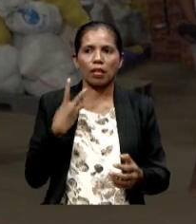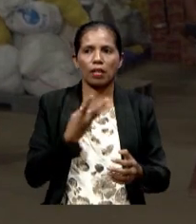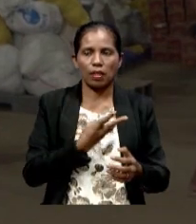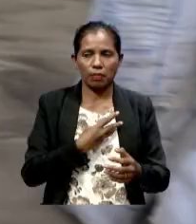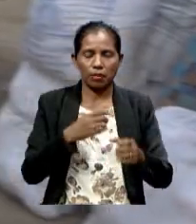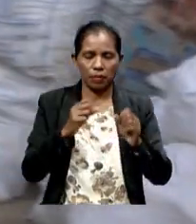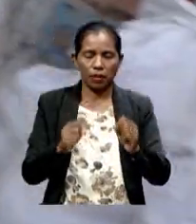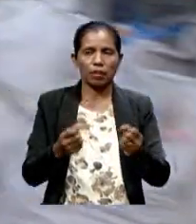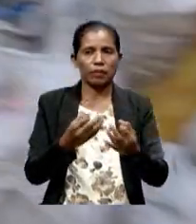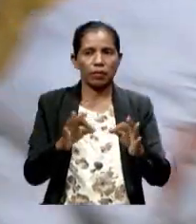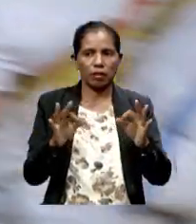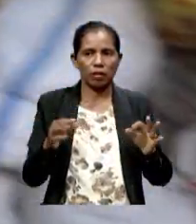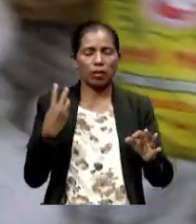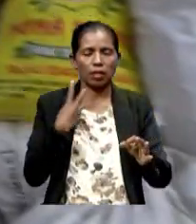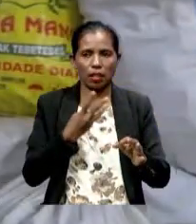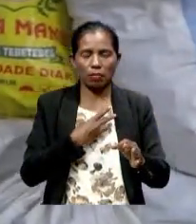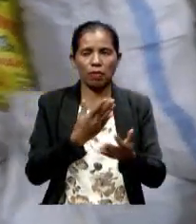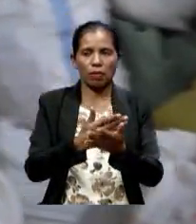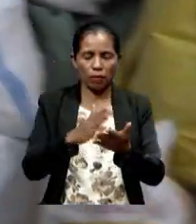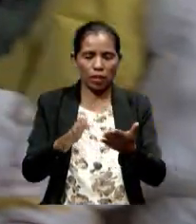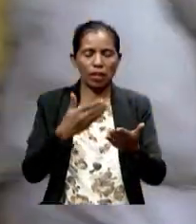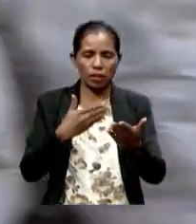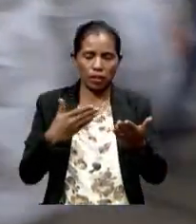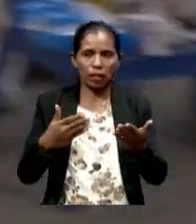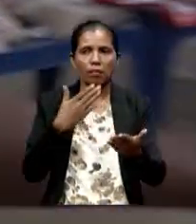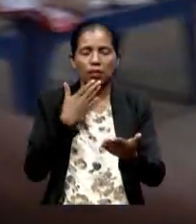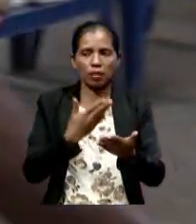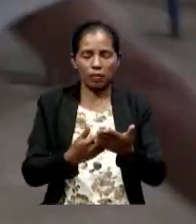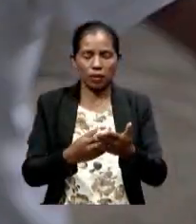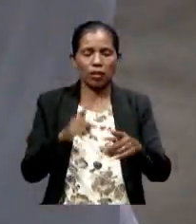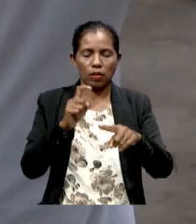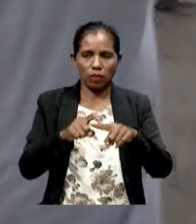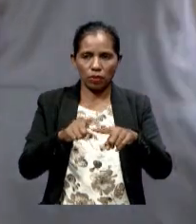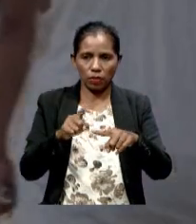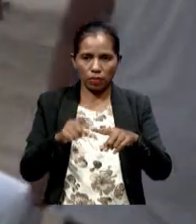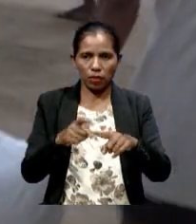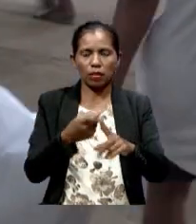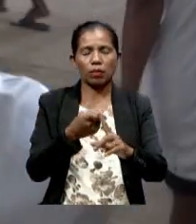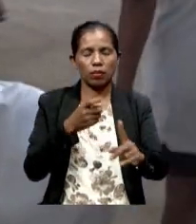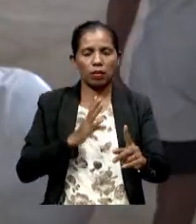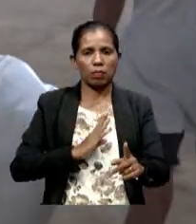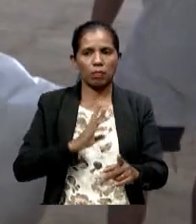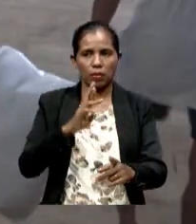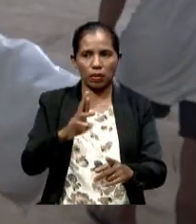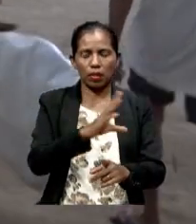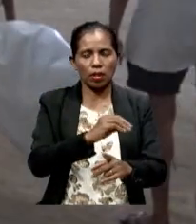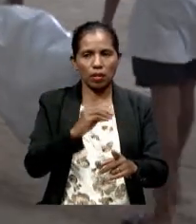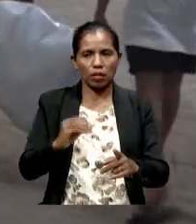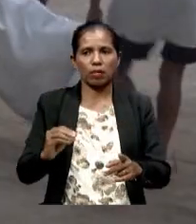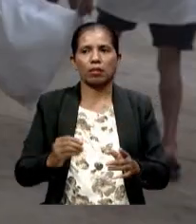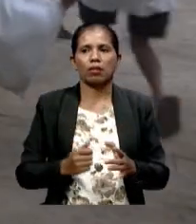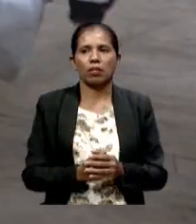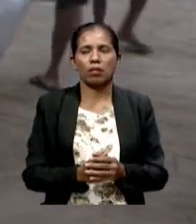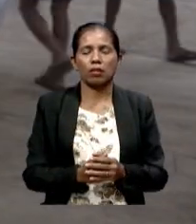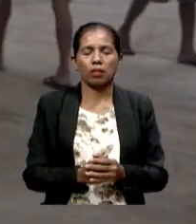peking utona e ame hola sang bata neke diak e koton neke ame hola koton neke mayus e bom naru lepos koton neke mayus neba